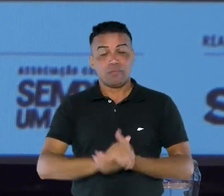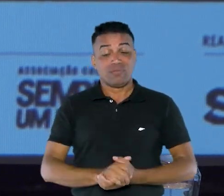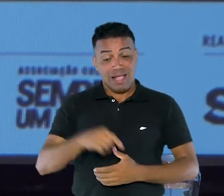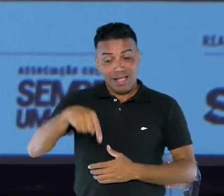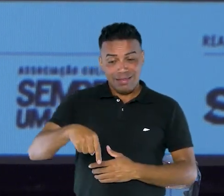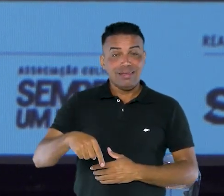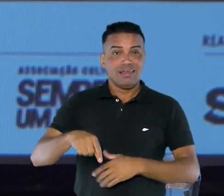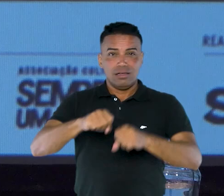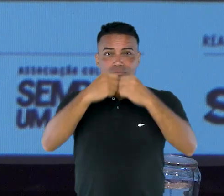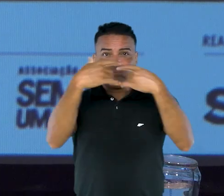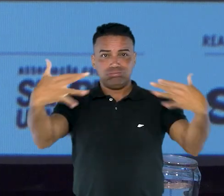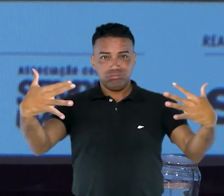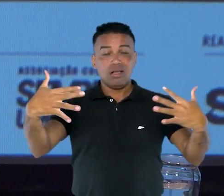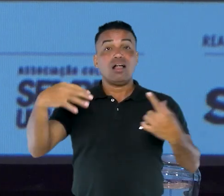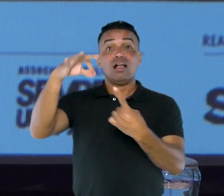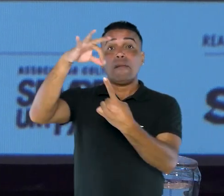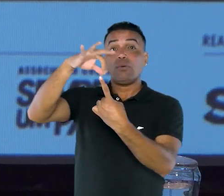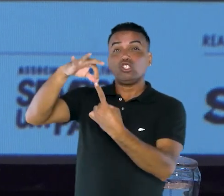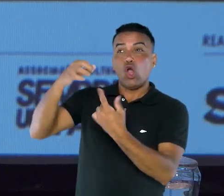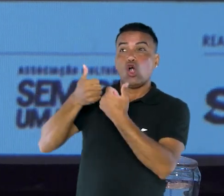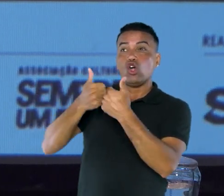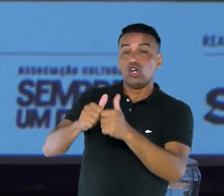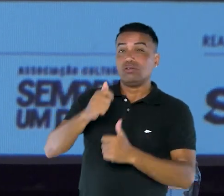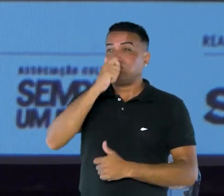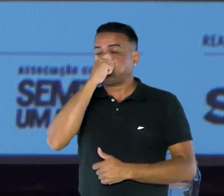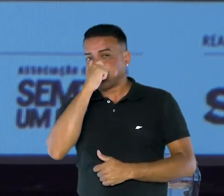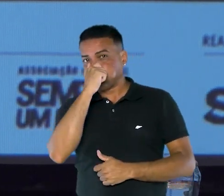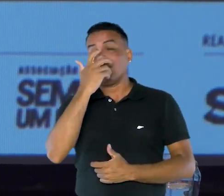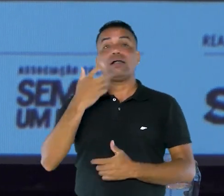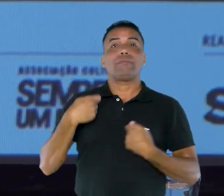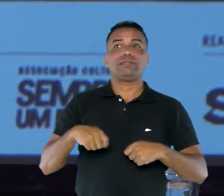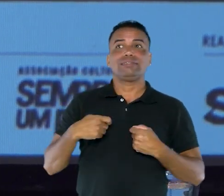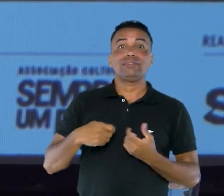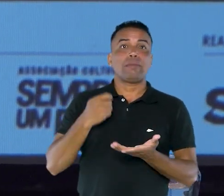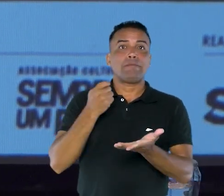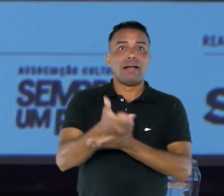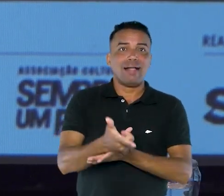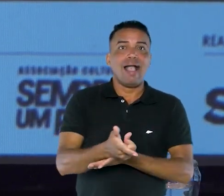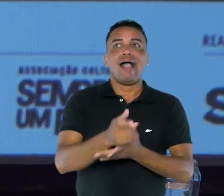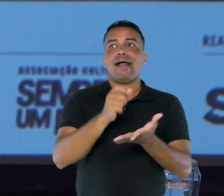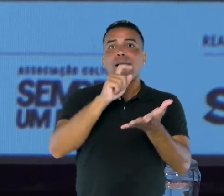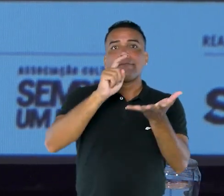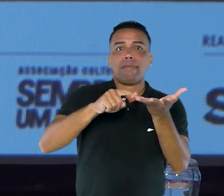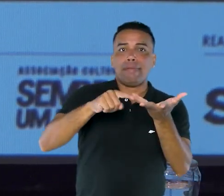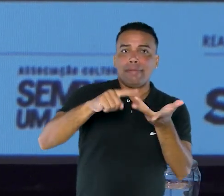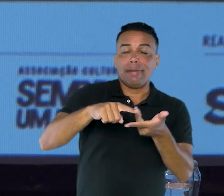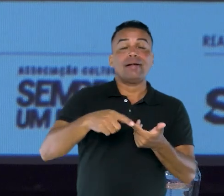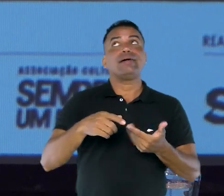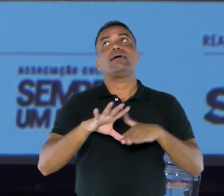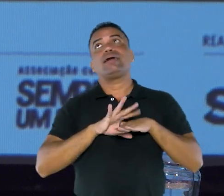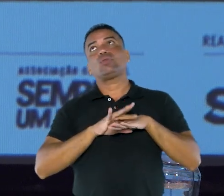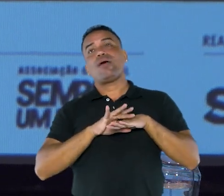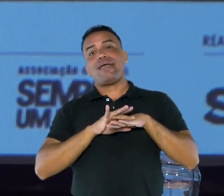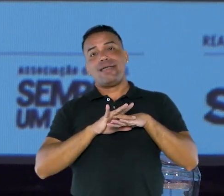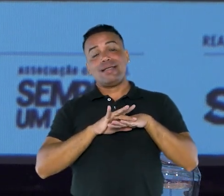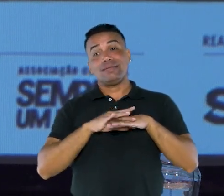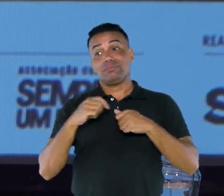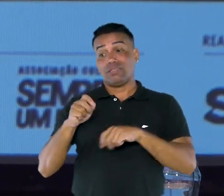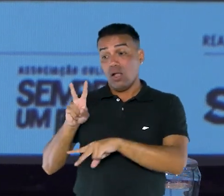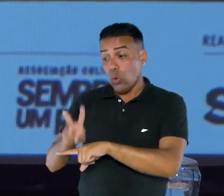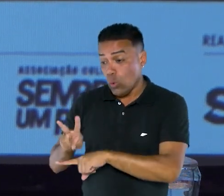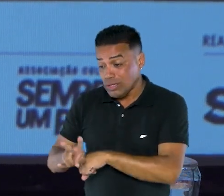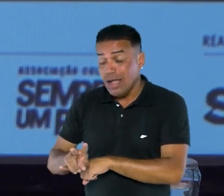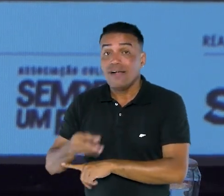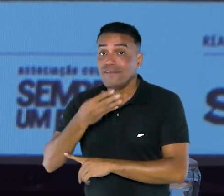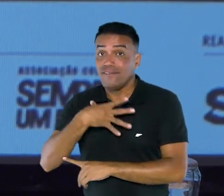sair aqui do Sesc, você vê o ponto de ônibus está cheio, os ônibus estão cheios, a gente está correndo, a gente tem que pagar o boleto, a gente adoece, aí a gente tem que cuidar